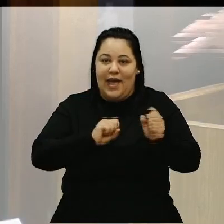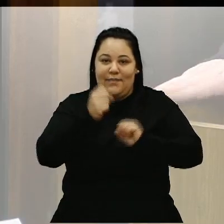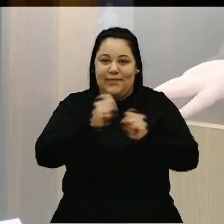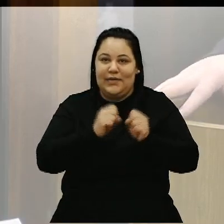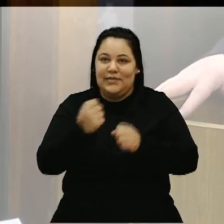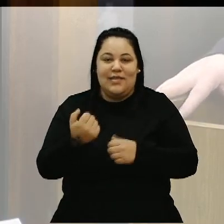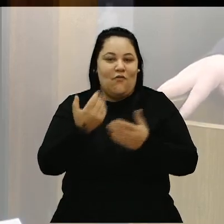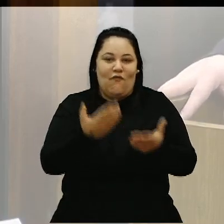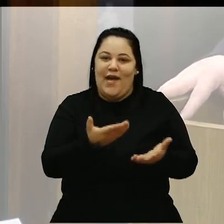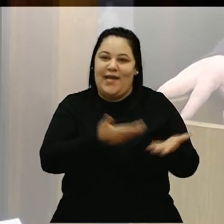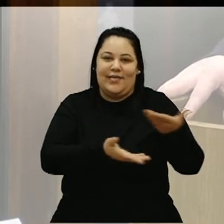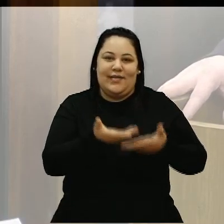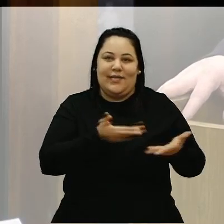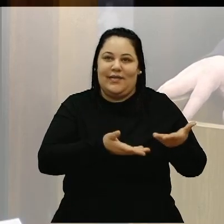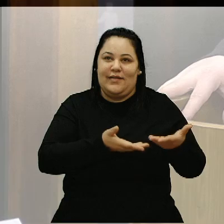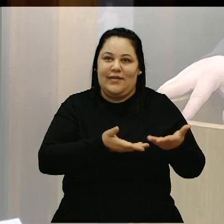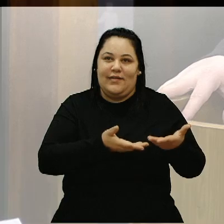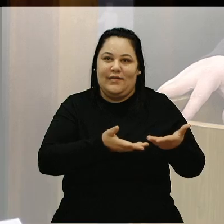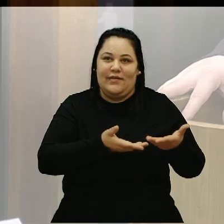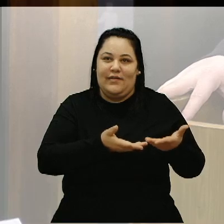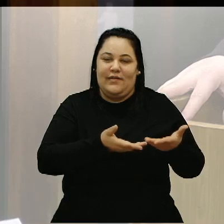prioridade no atendimento.